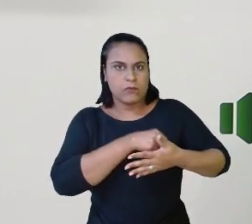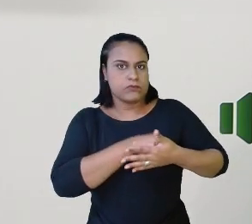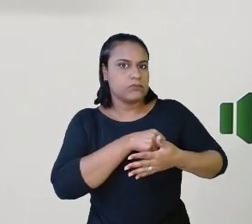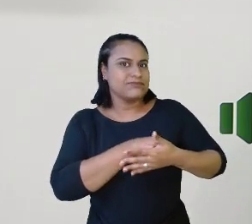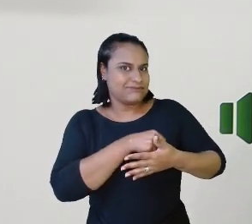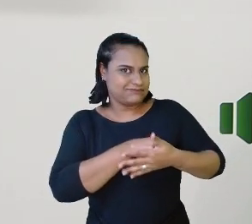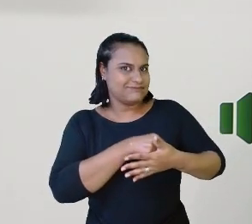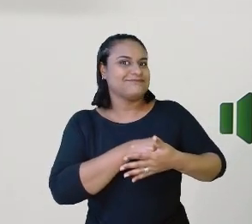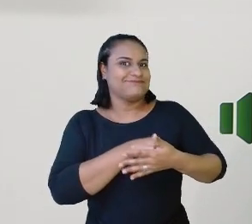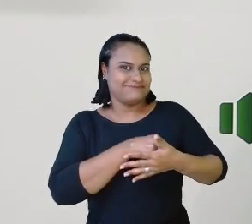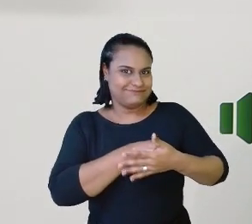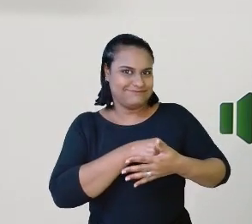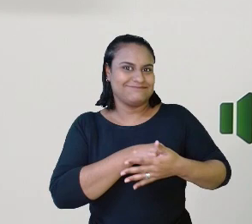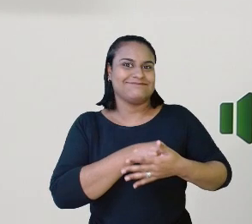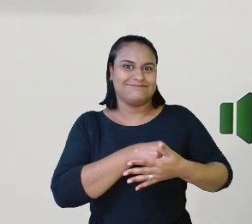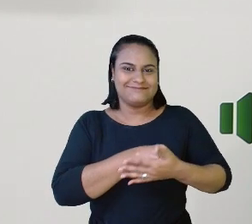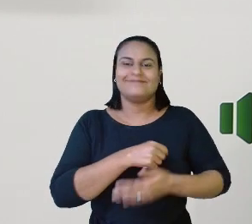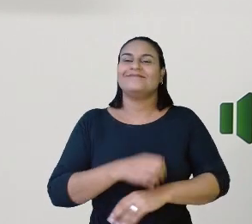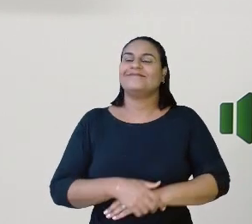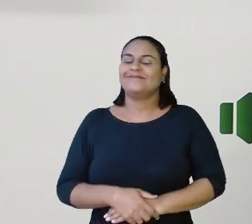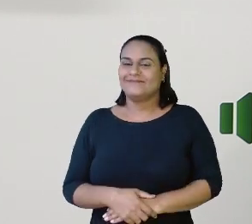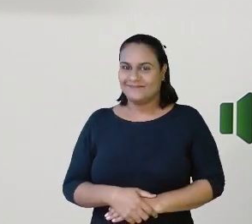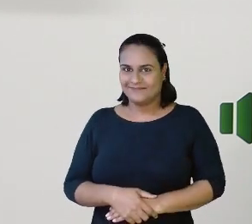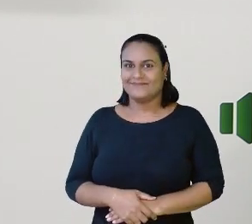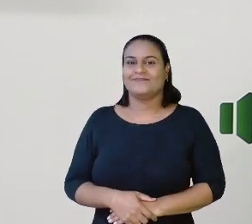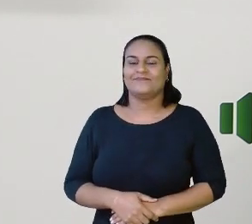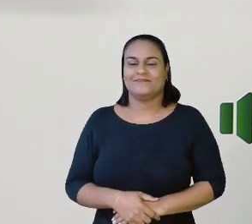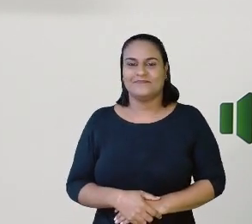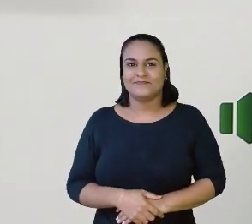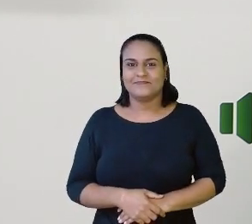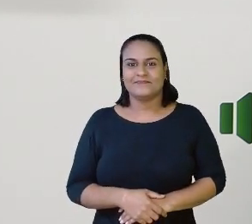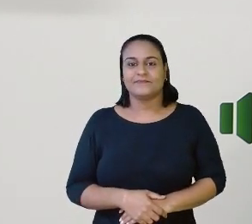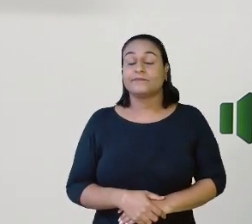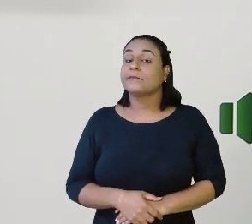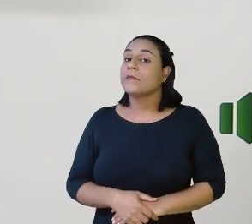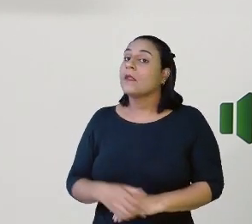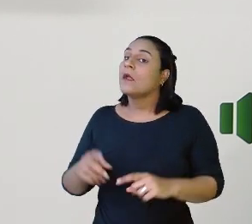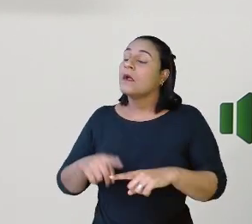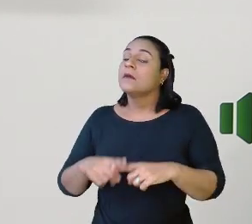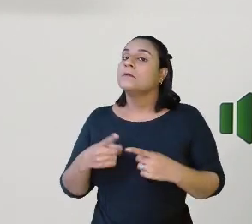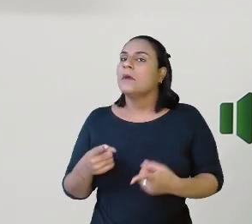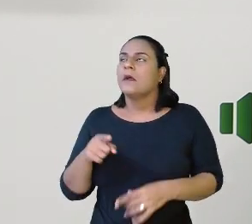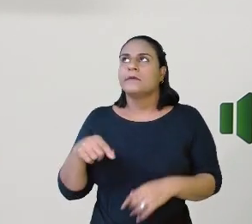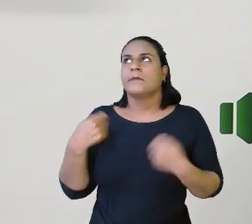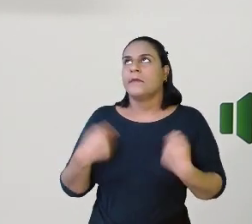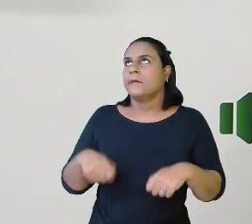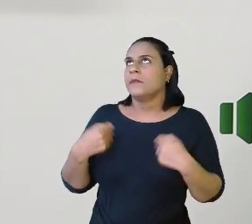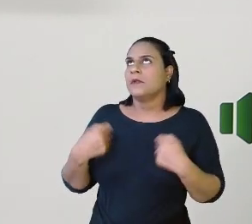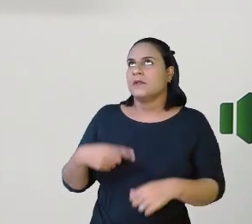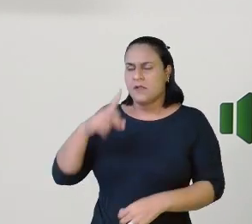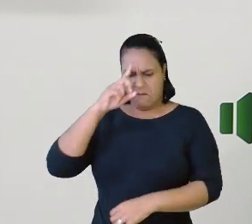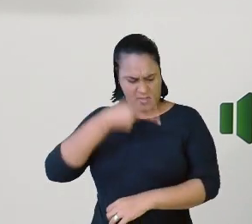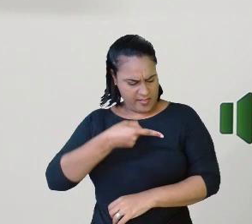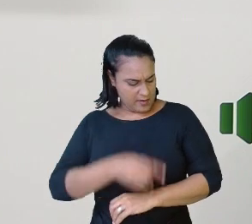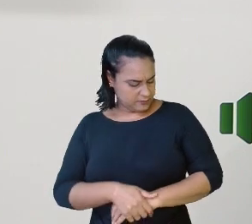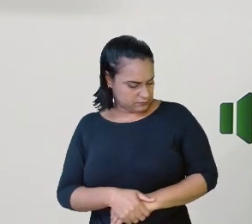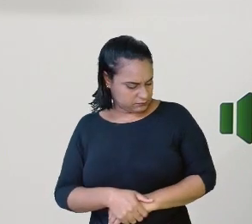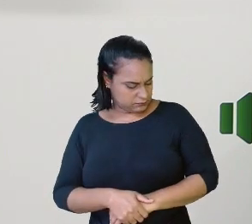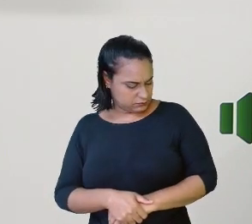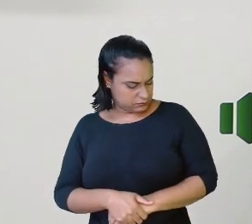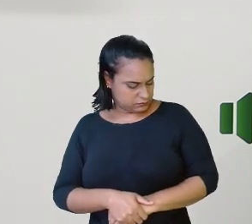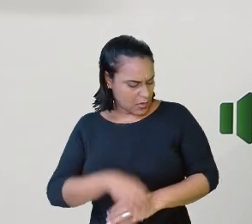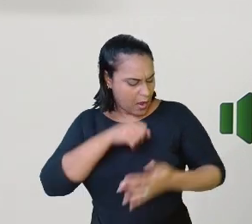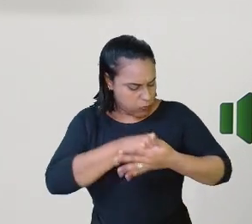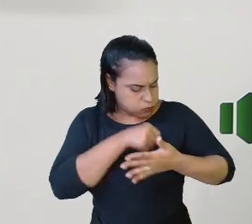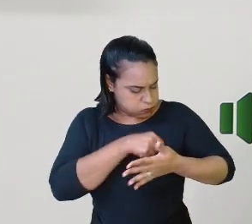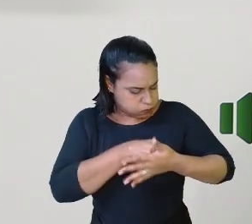automaticamente acelerar os batimentos cardíacos também. Mas você não precisa dizer, coração, bate um pouquinho mais rápido que eu